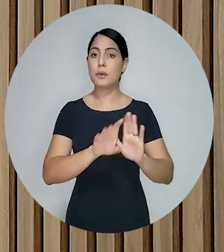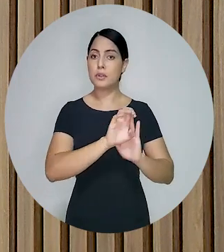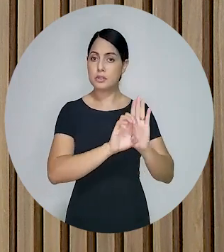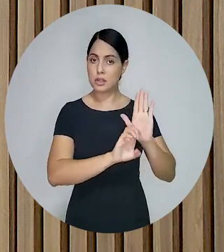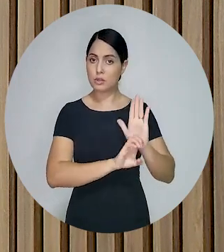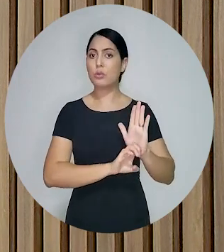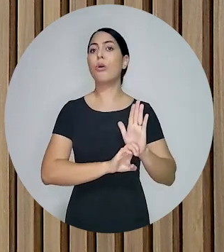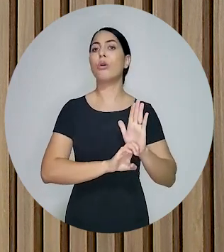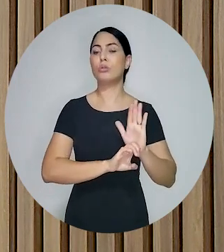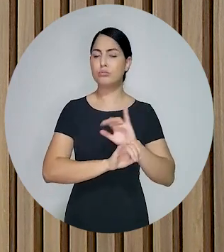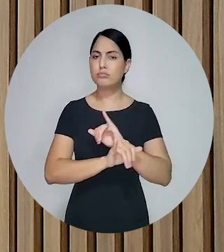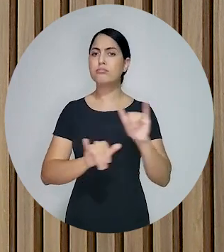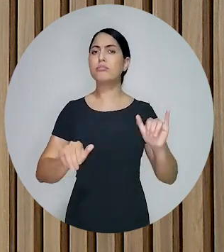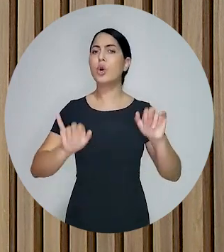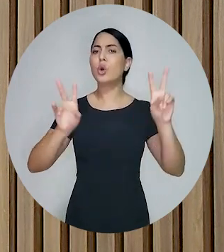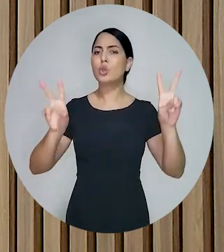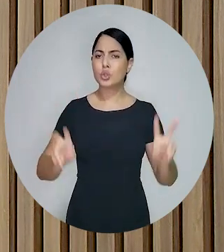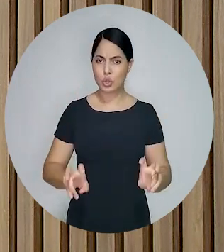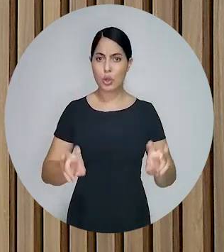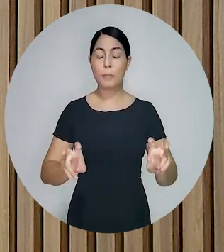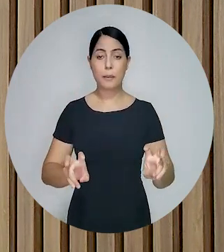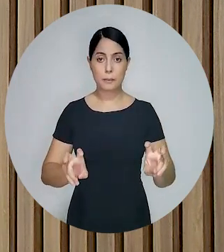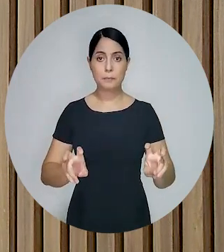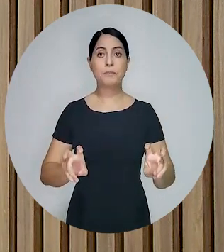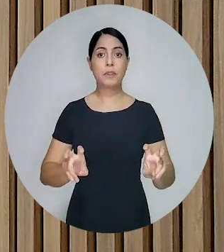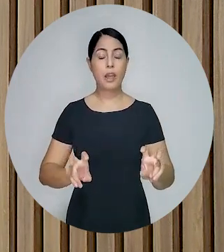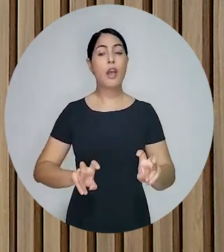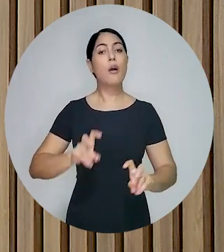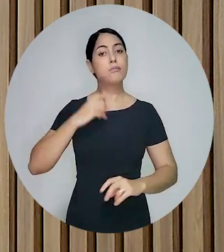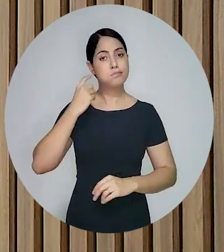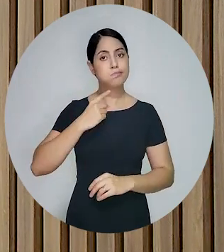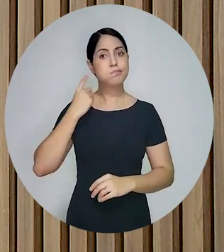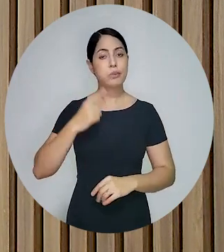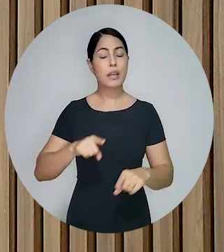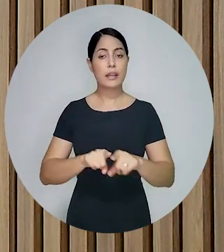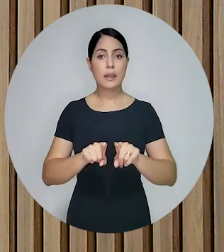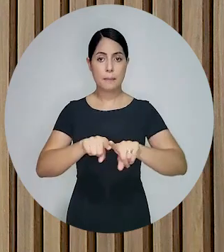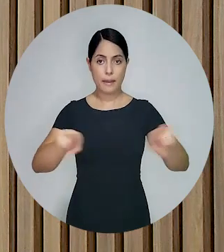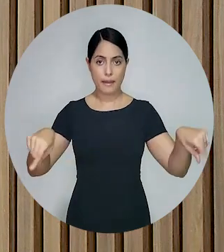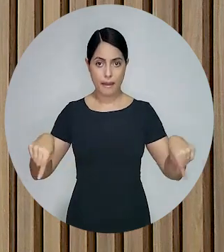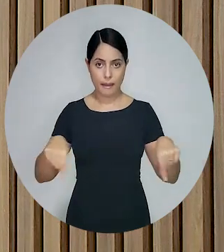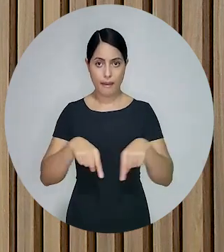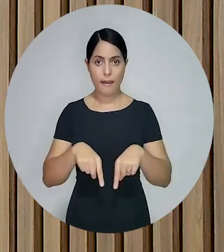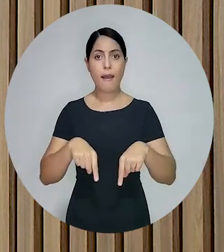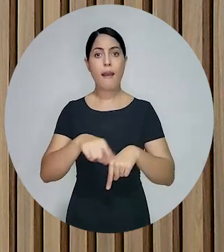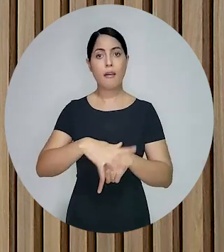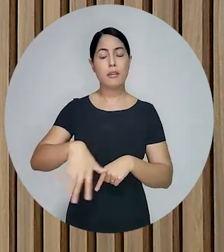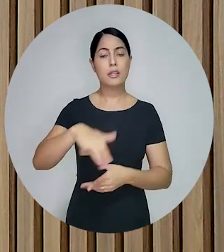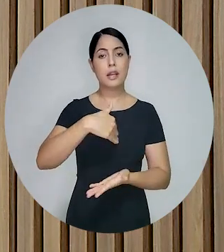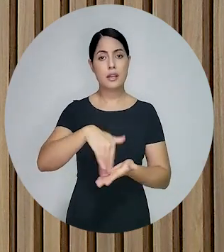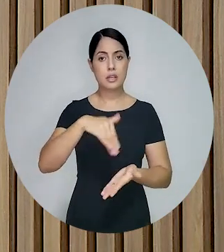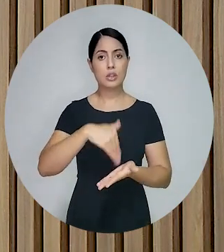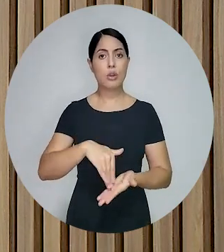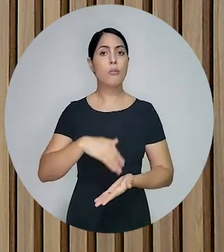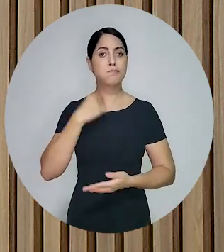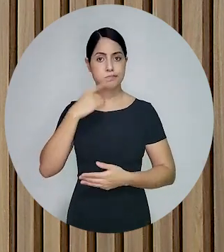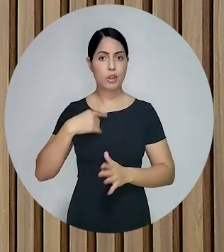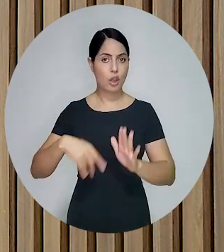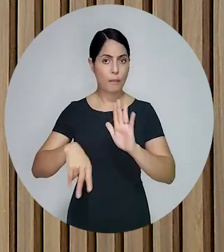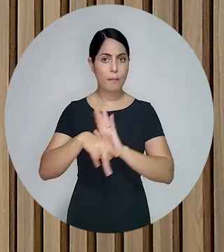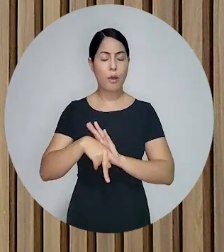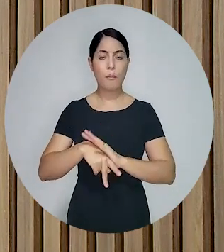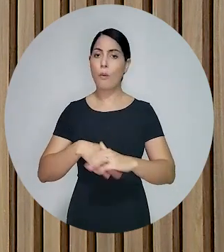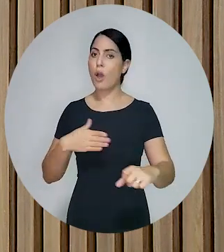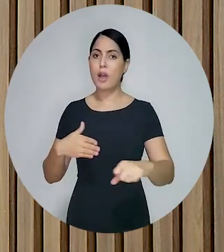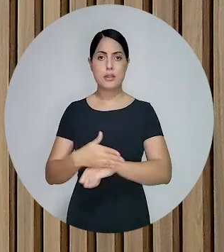A medida também protege as prerrogativas da advocacia e proíbe a quebra da inviolabilidade do escritório ou do local